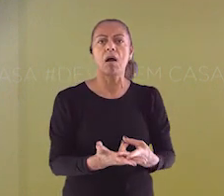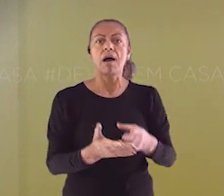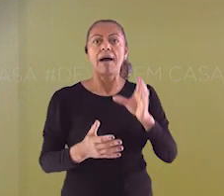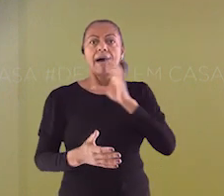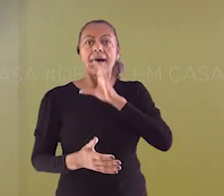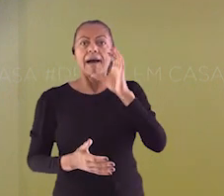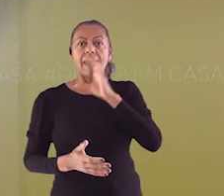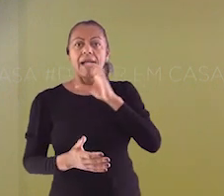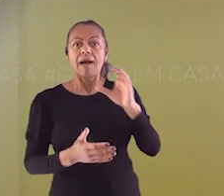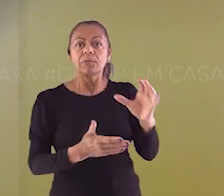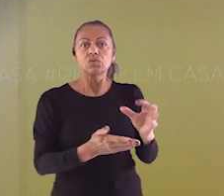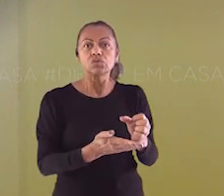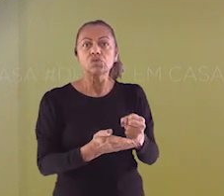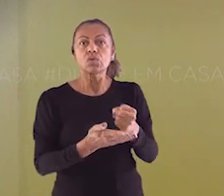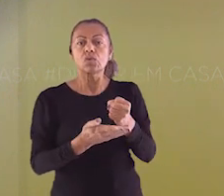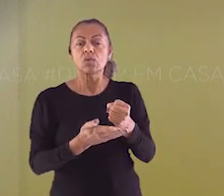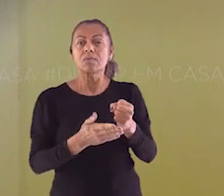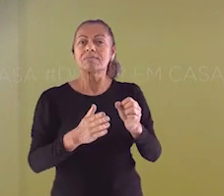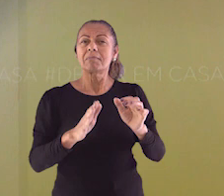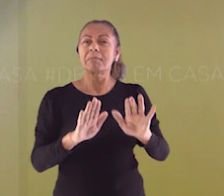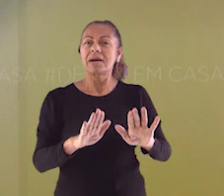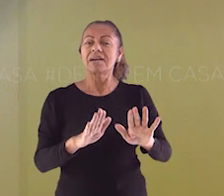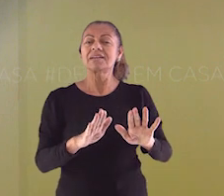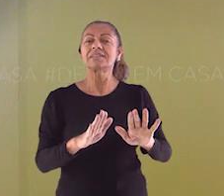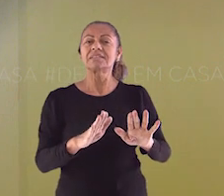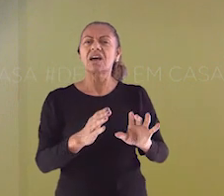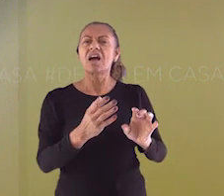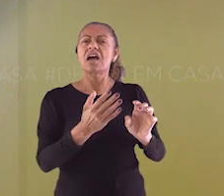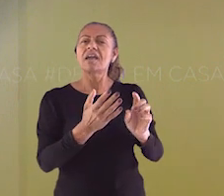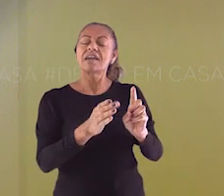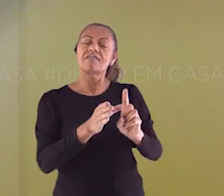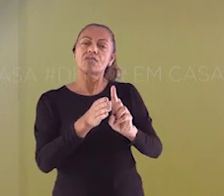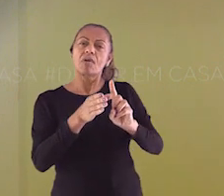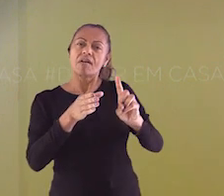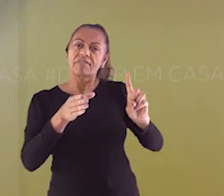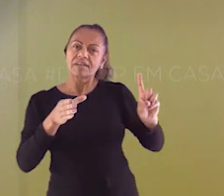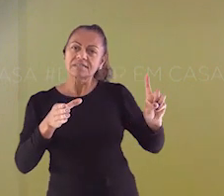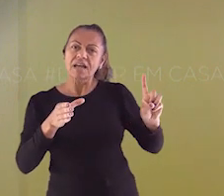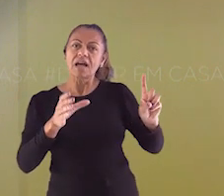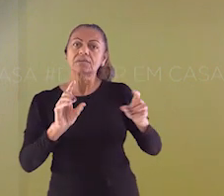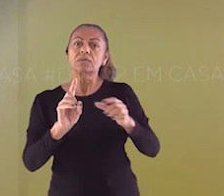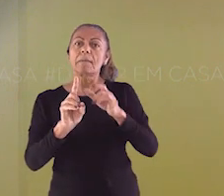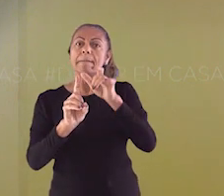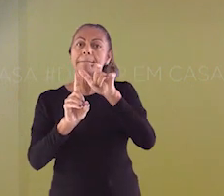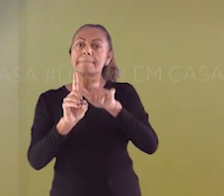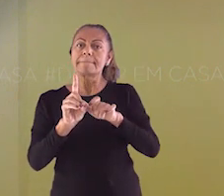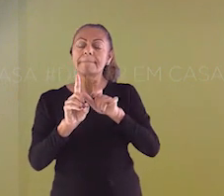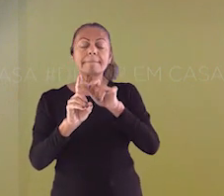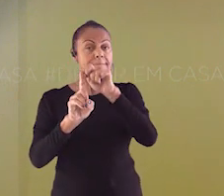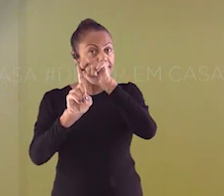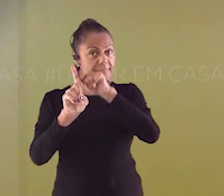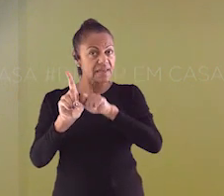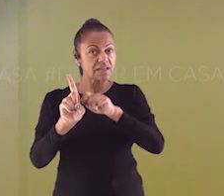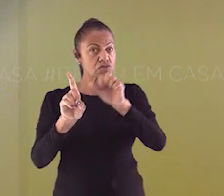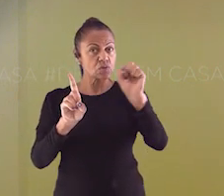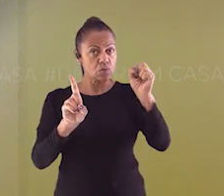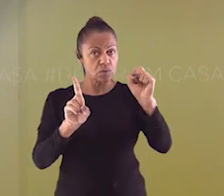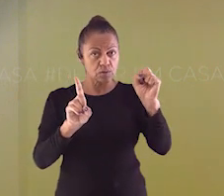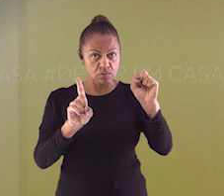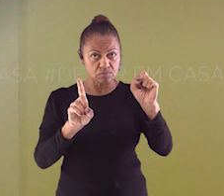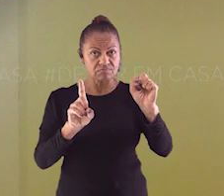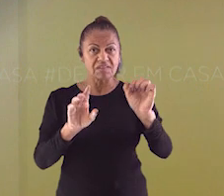realizados imediatamente. Inclusive, esse ano ele retornou ao futebol após 8 meses